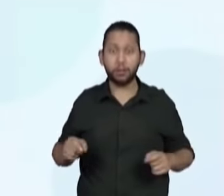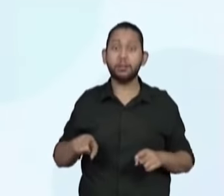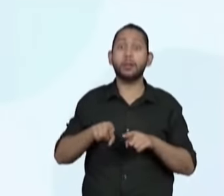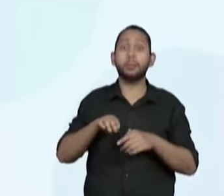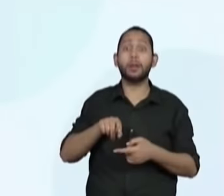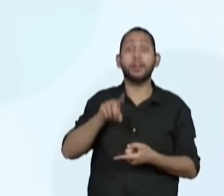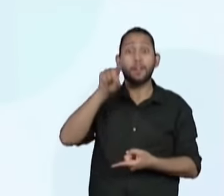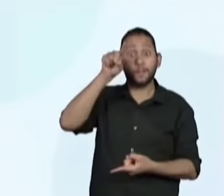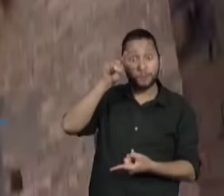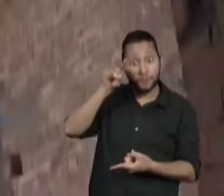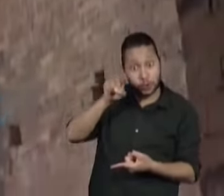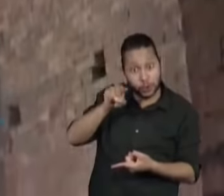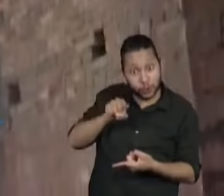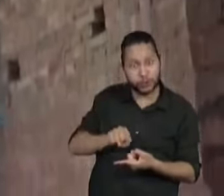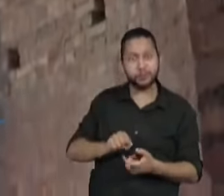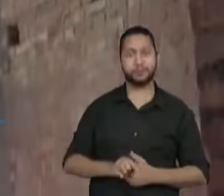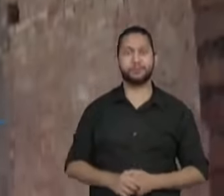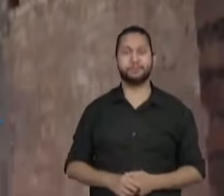vertical menor.